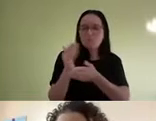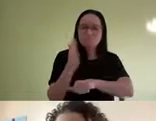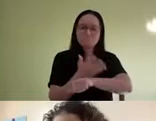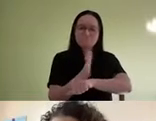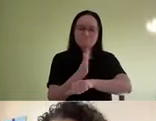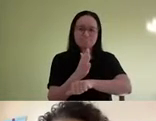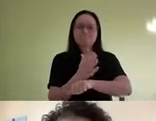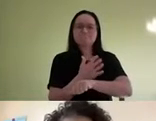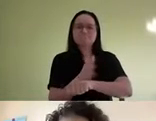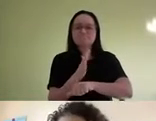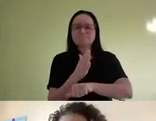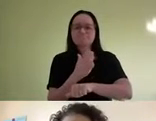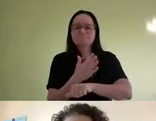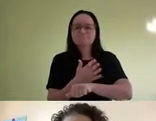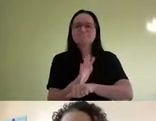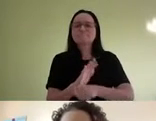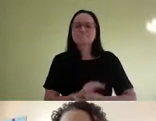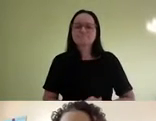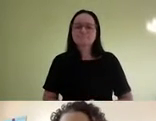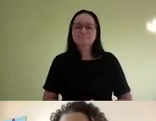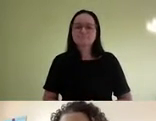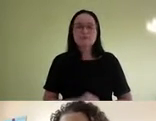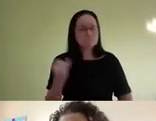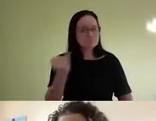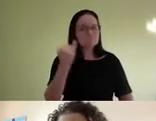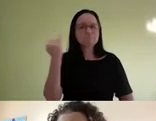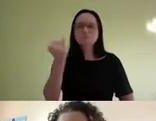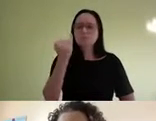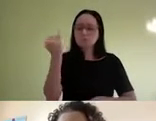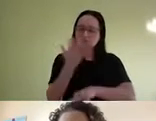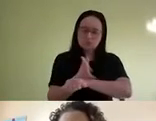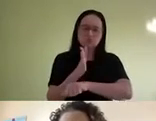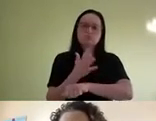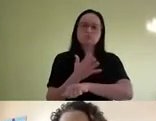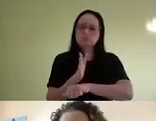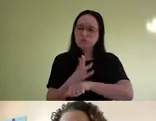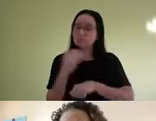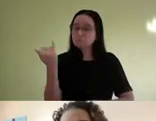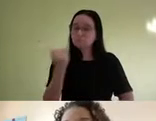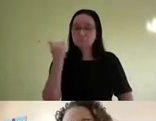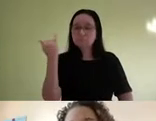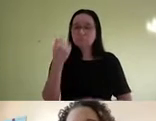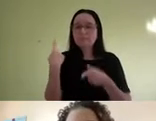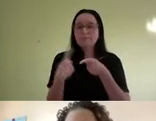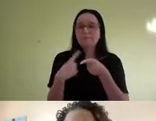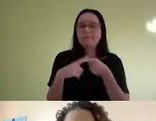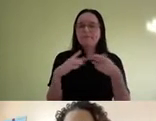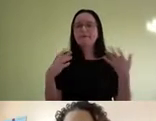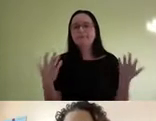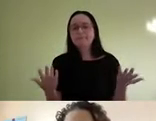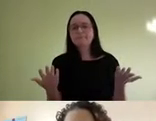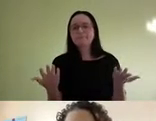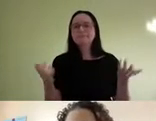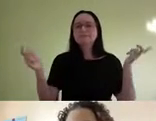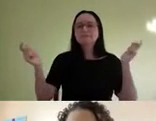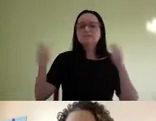muito importante, muito importante você estagiar, porque é onde você confirma se